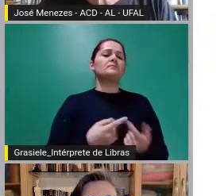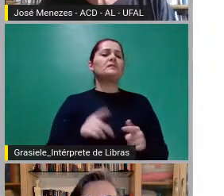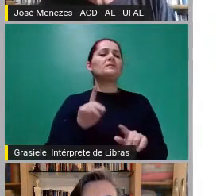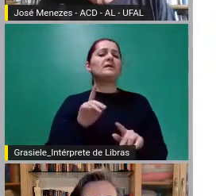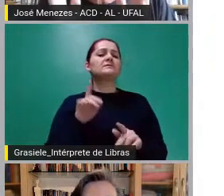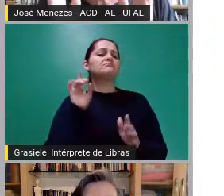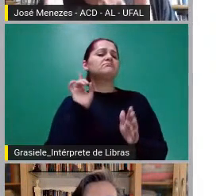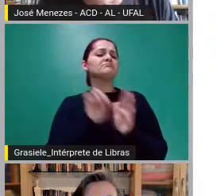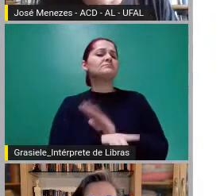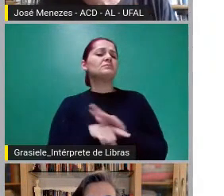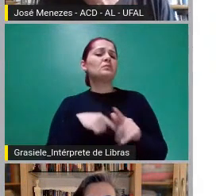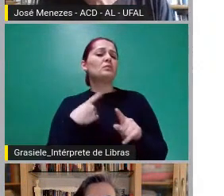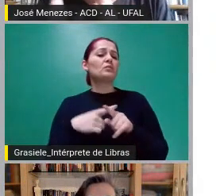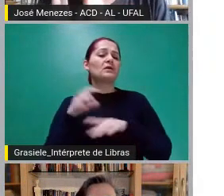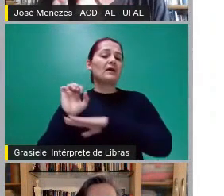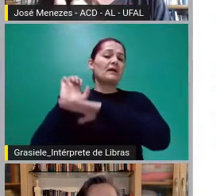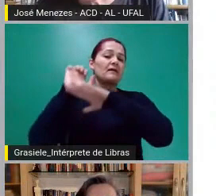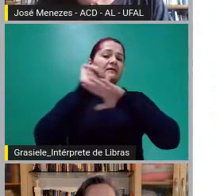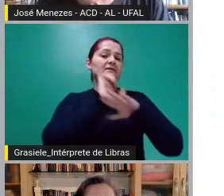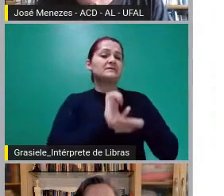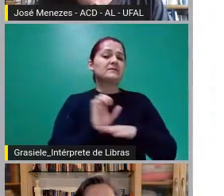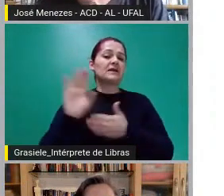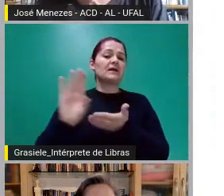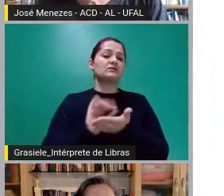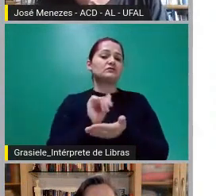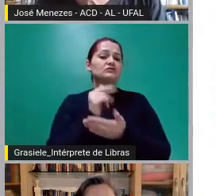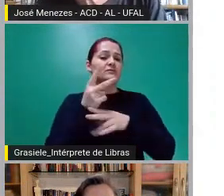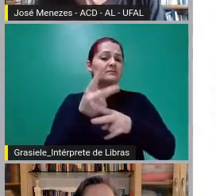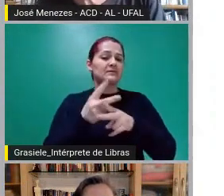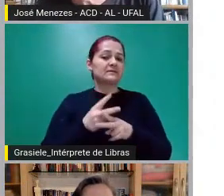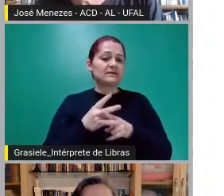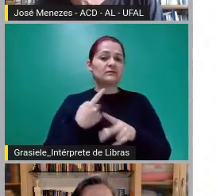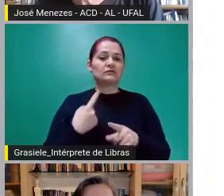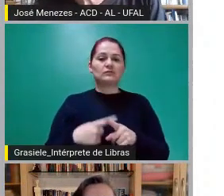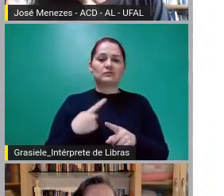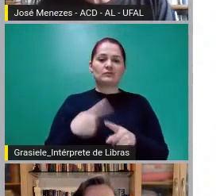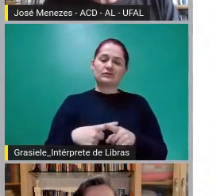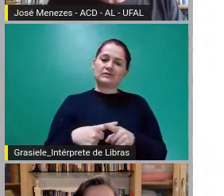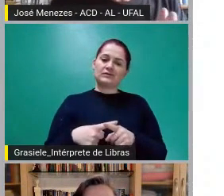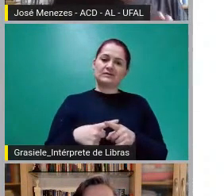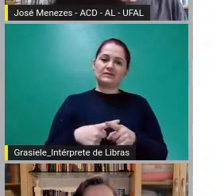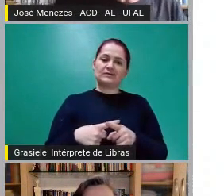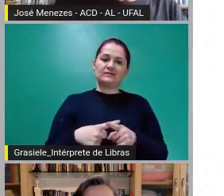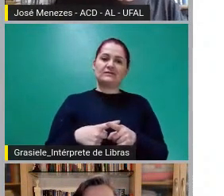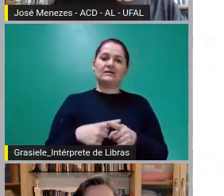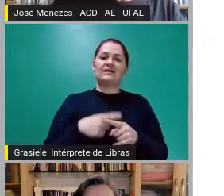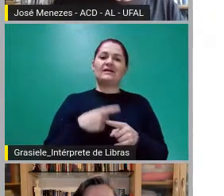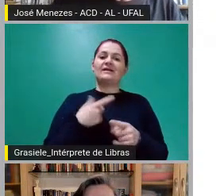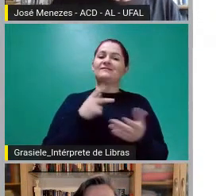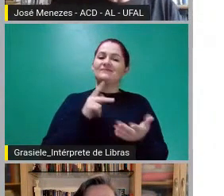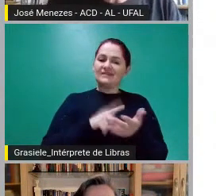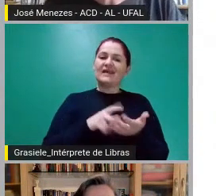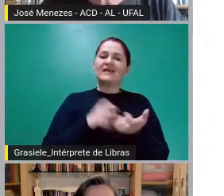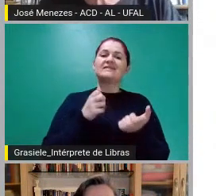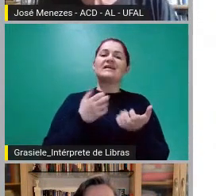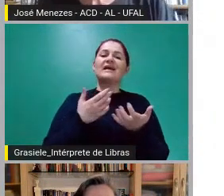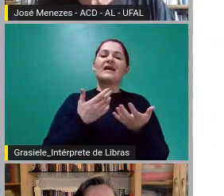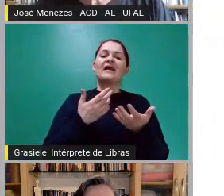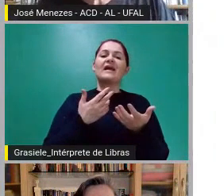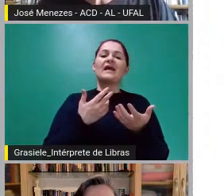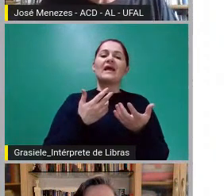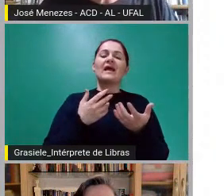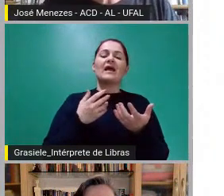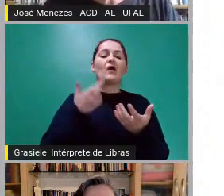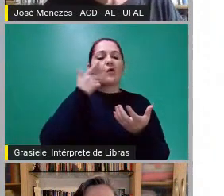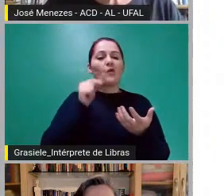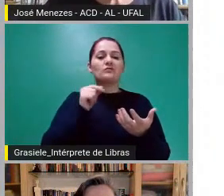está bem clara, tentar legitimar governos não eleitos com a ideia do crescimento. Então, em cada